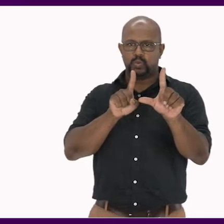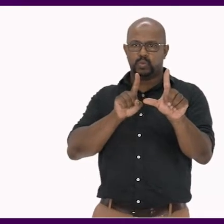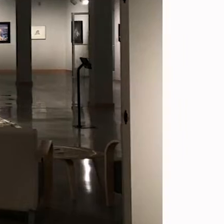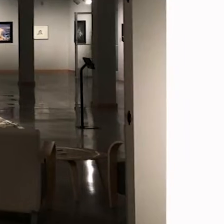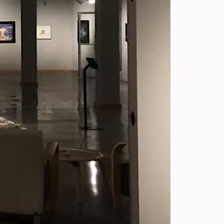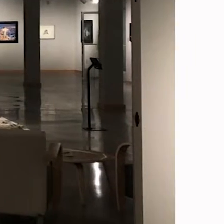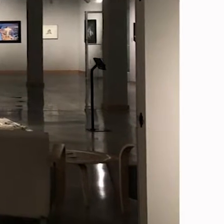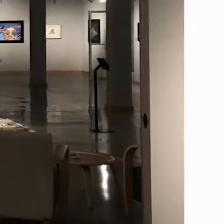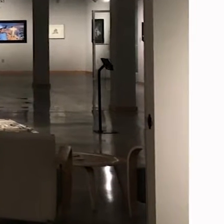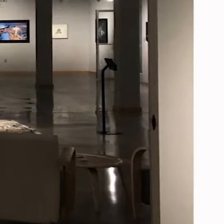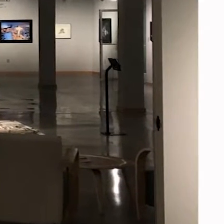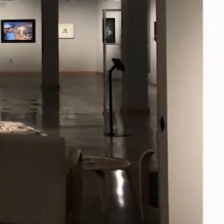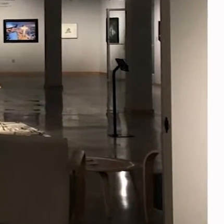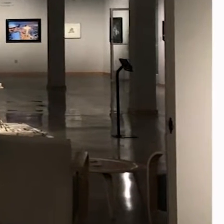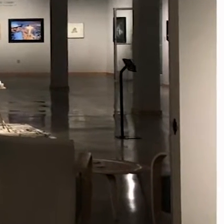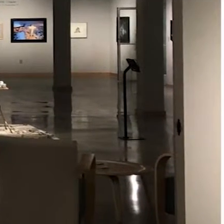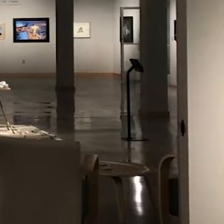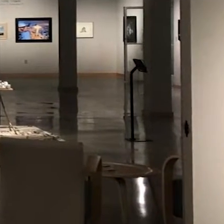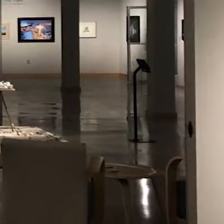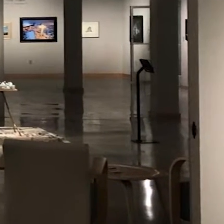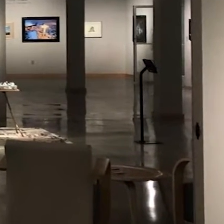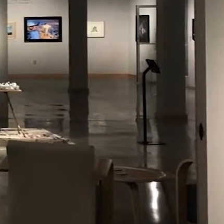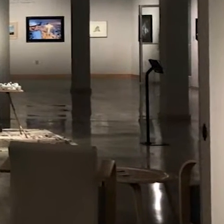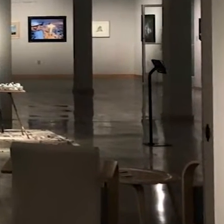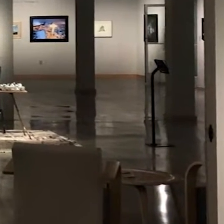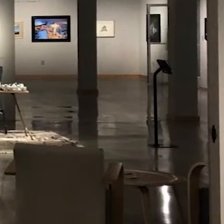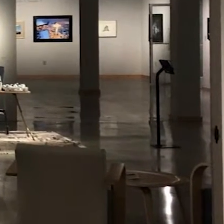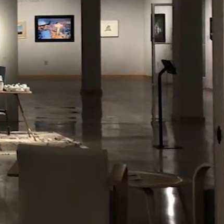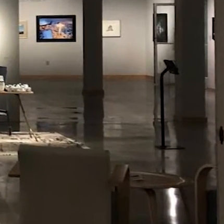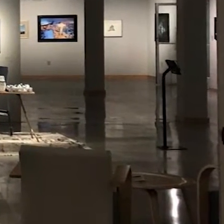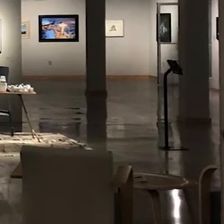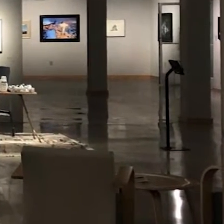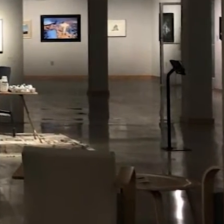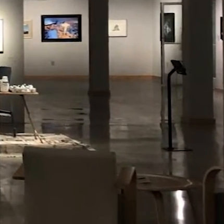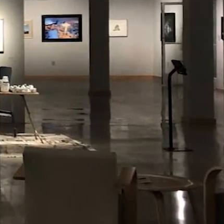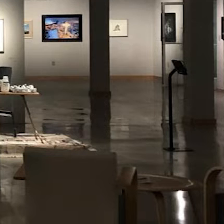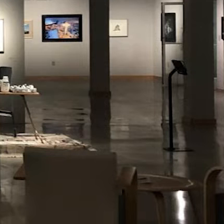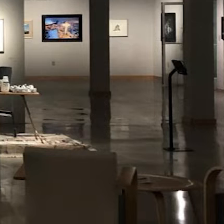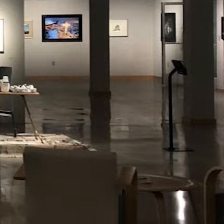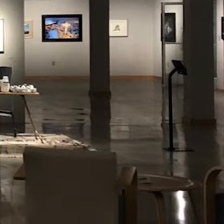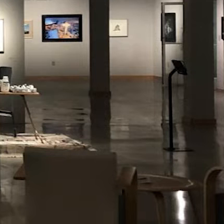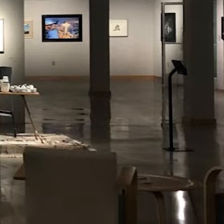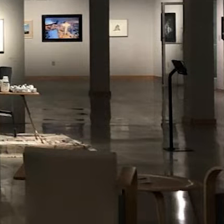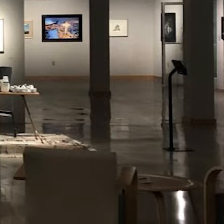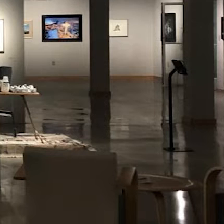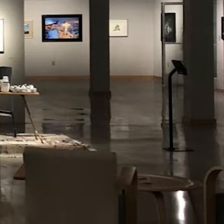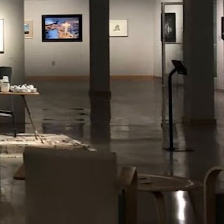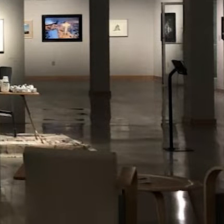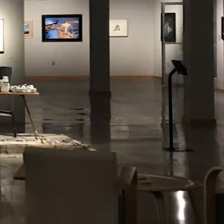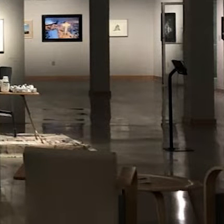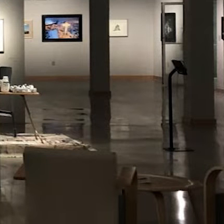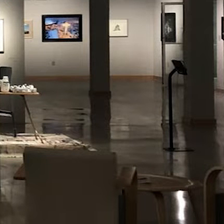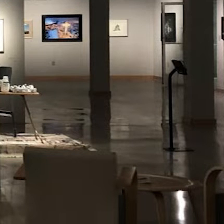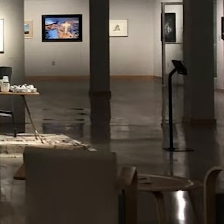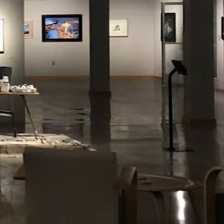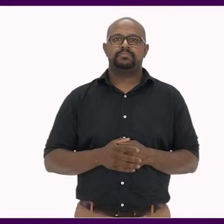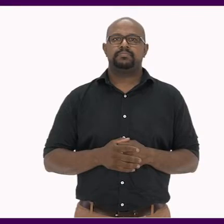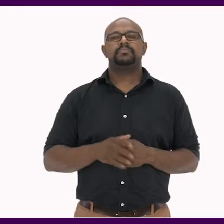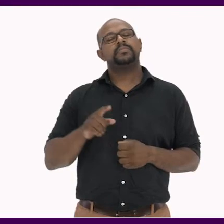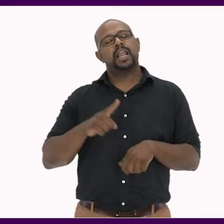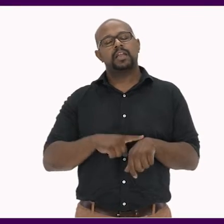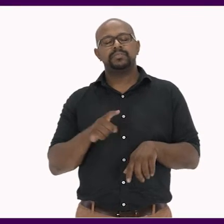cada obra. Há muitos quadros coloridos de diversos tamanhos pendurados pelas paredes de um imenso